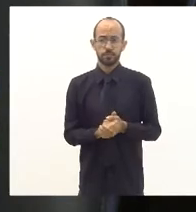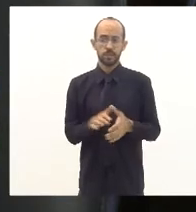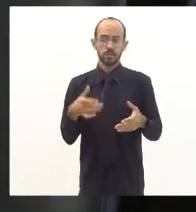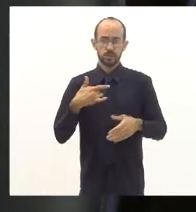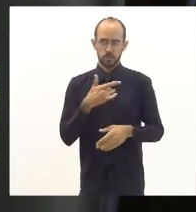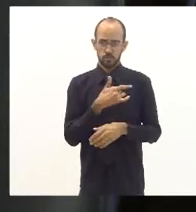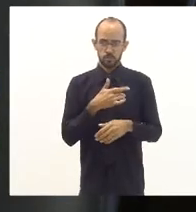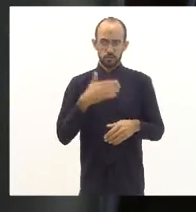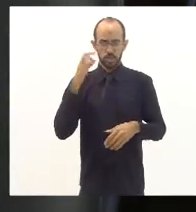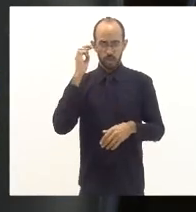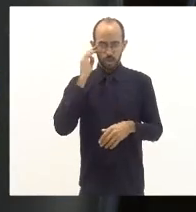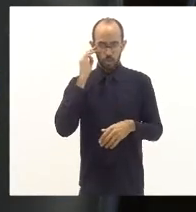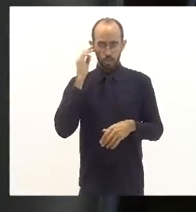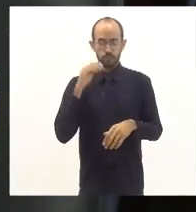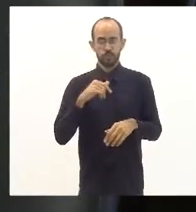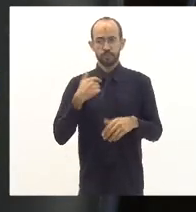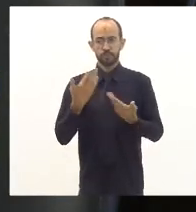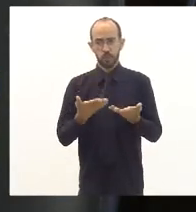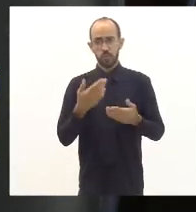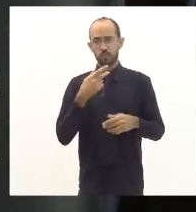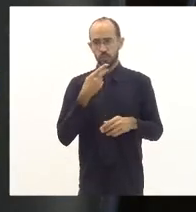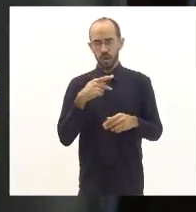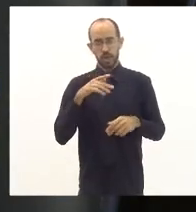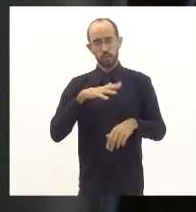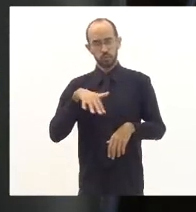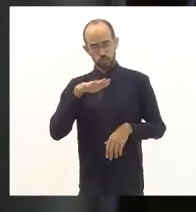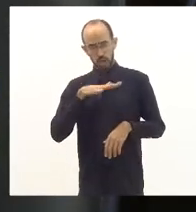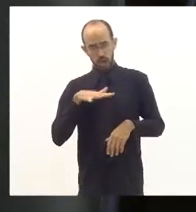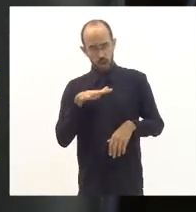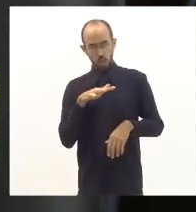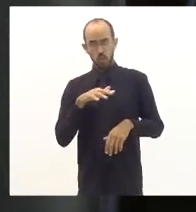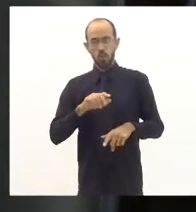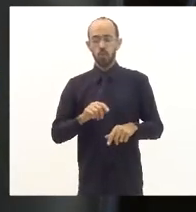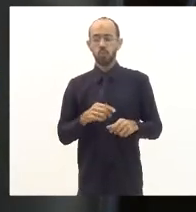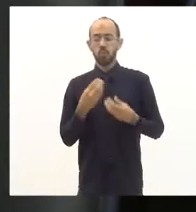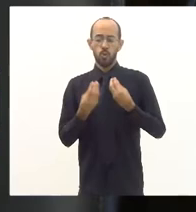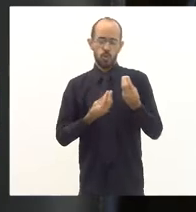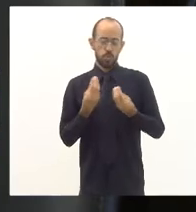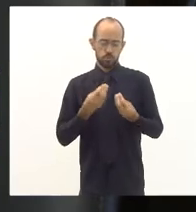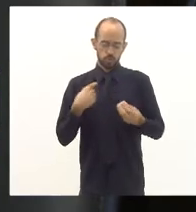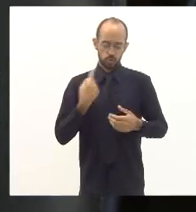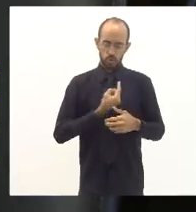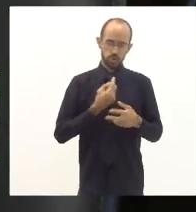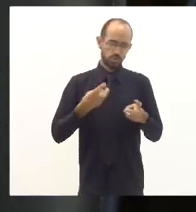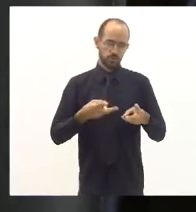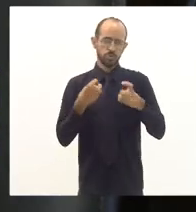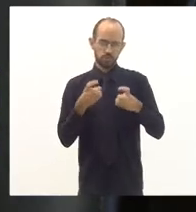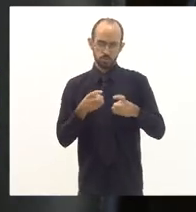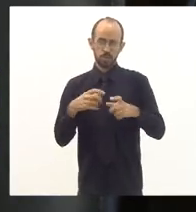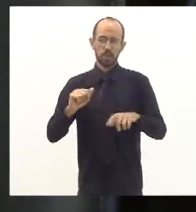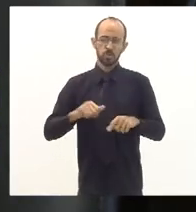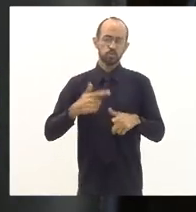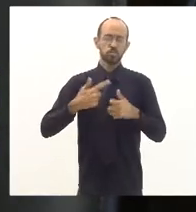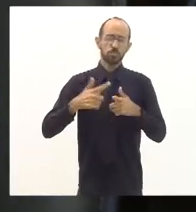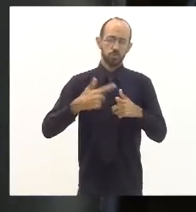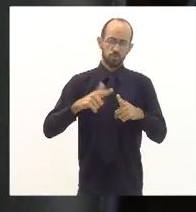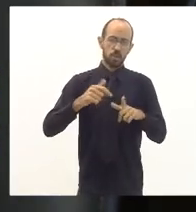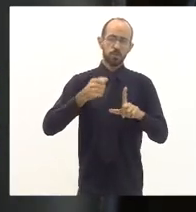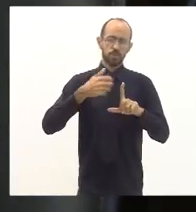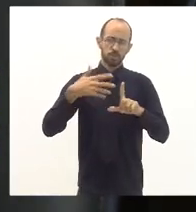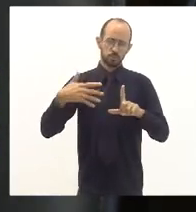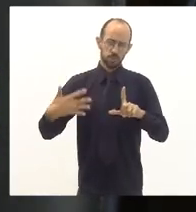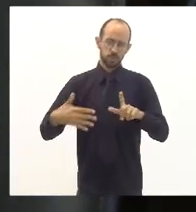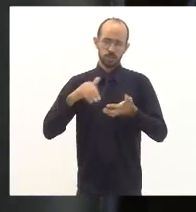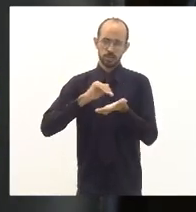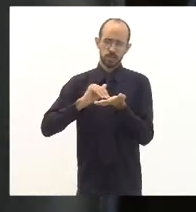mental. Acho que eu trouxe de uma maneira mais abrangente como a gente tem visto a questão LGBT no âmbito da Secretaria de